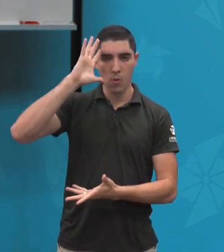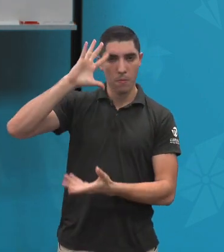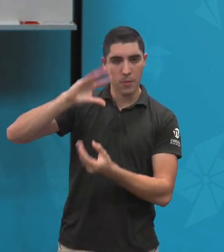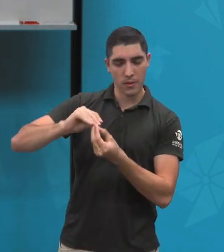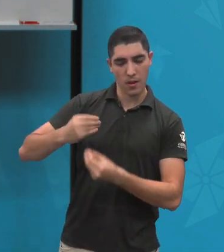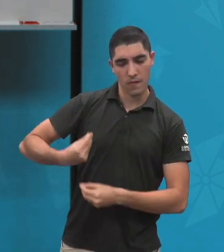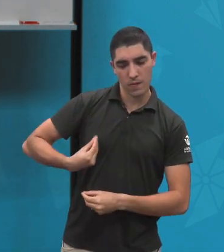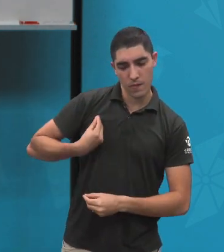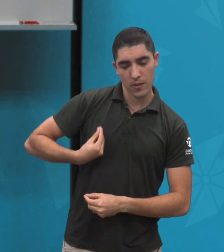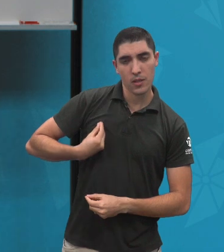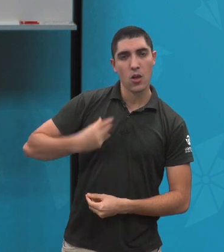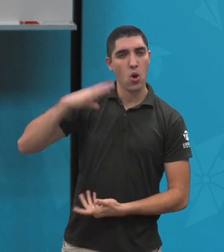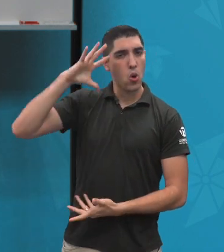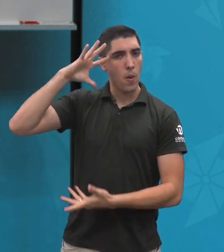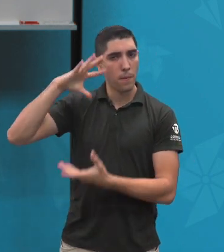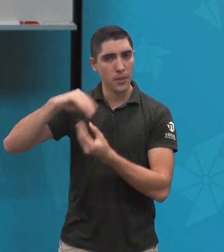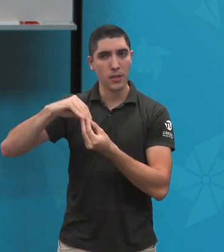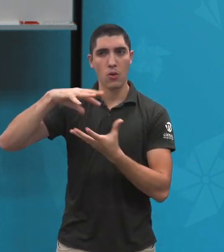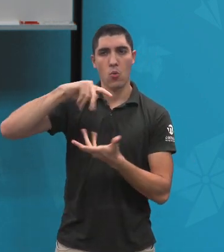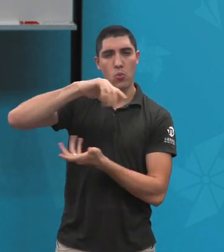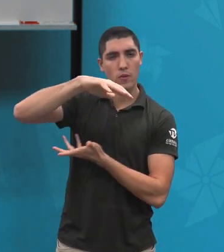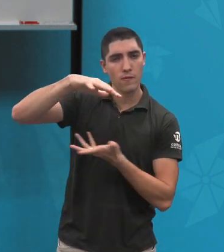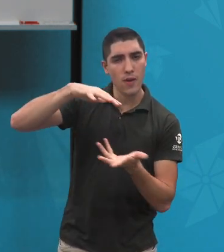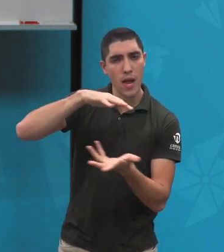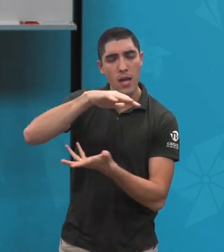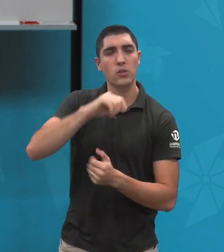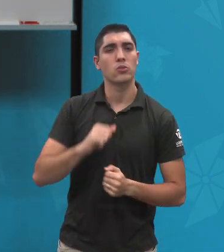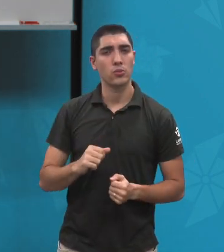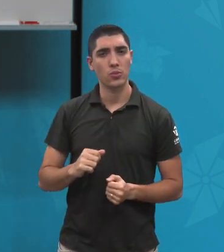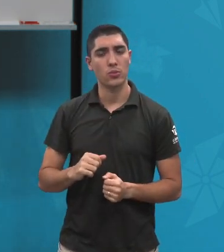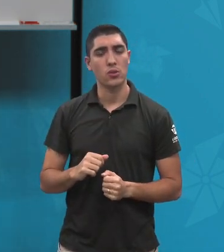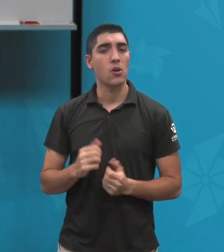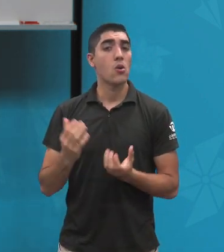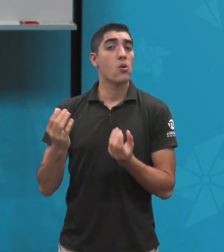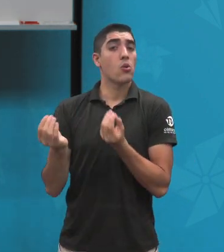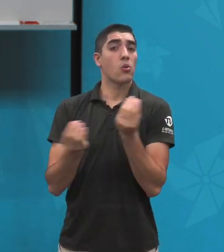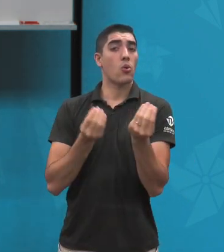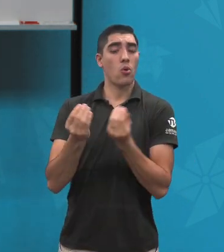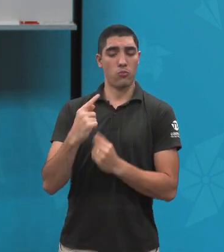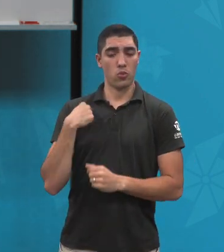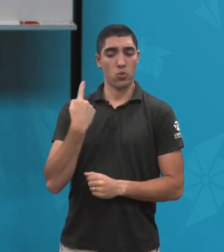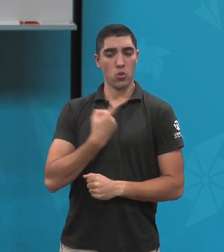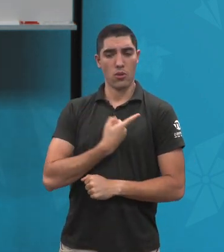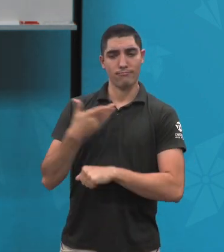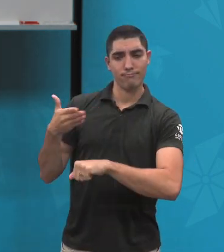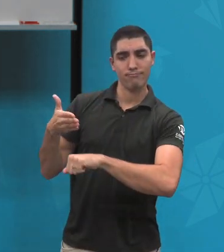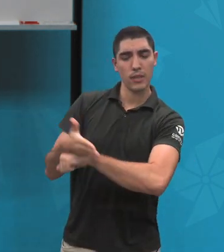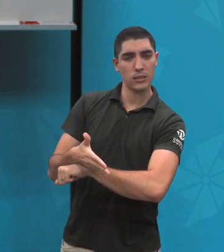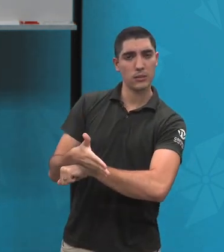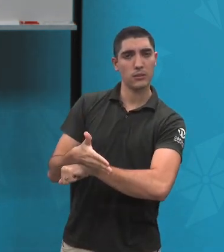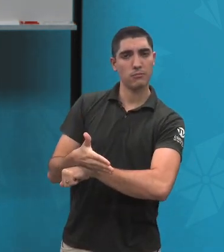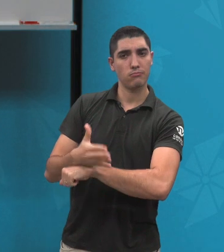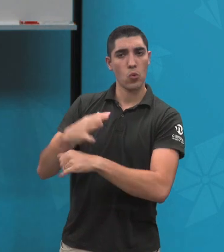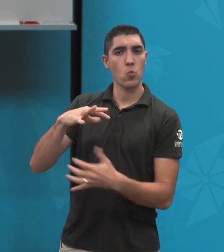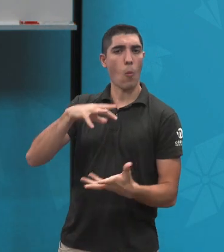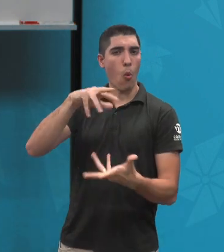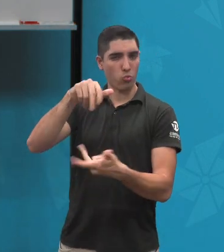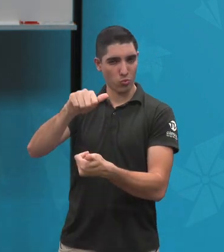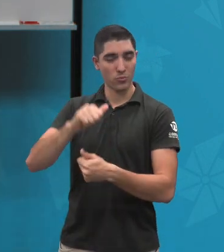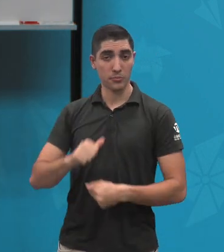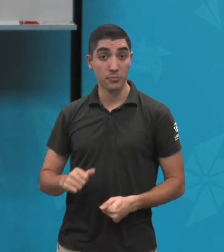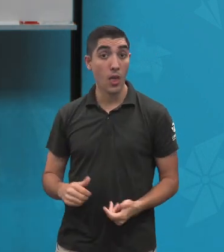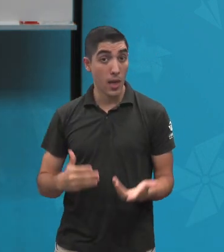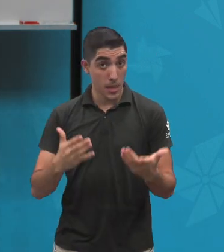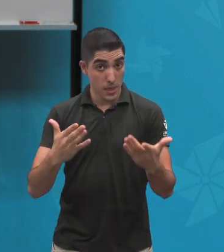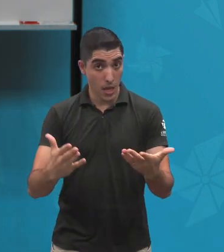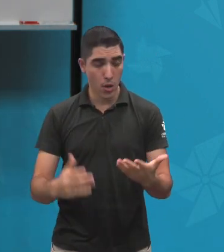vida, este mundo, o universo, como todos nós estamos nesse universo. Então aqui a gente